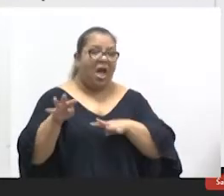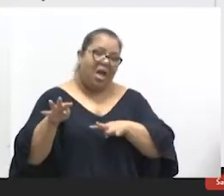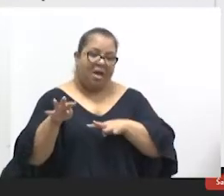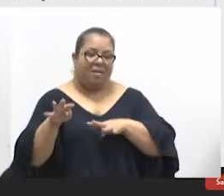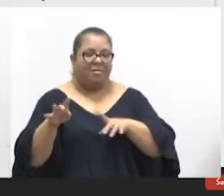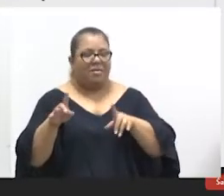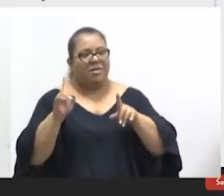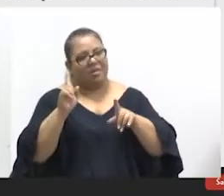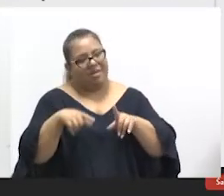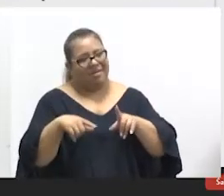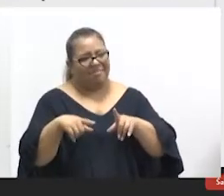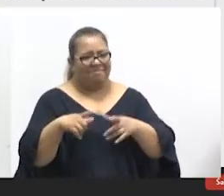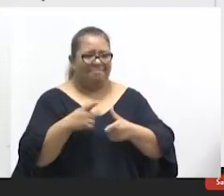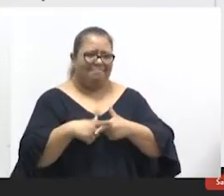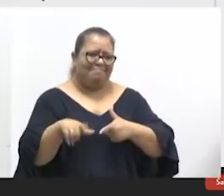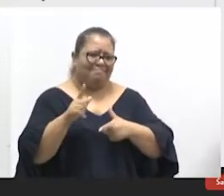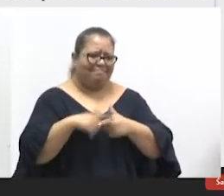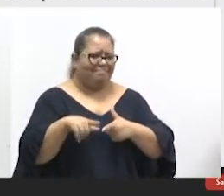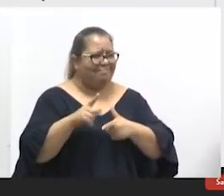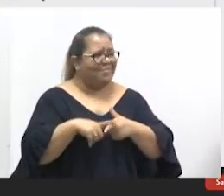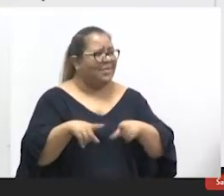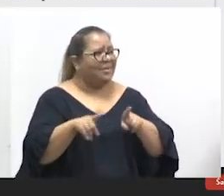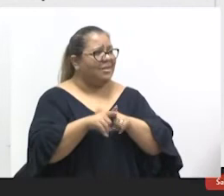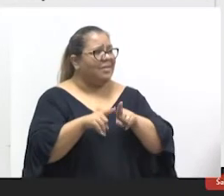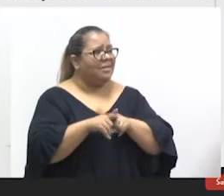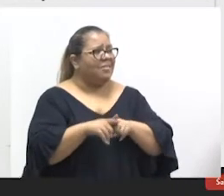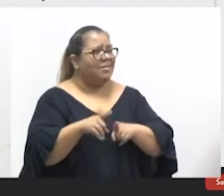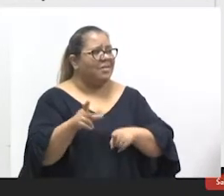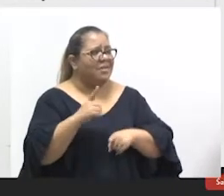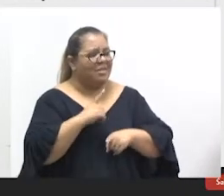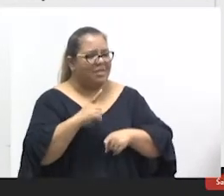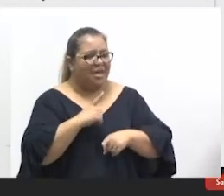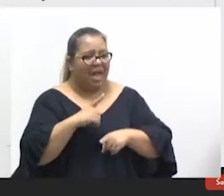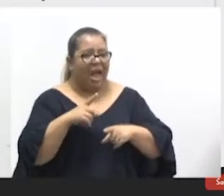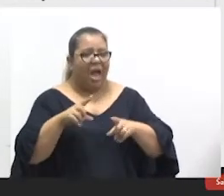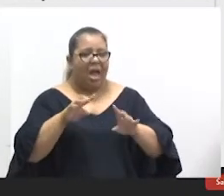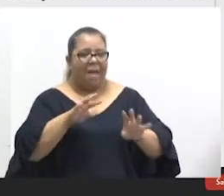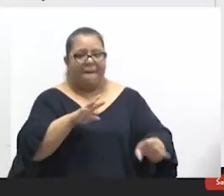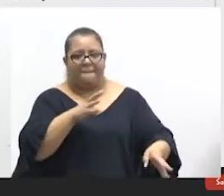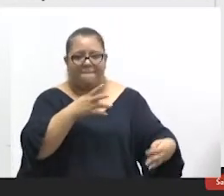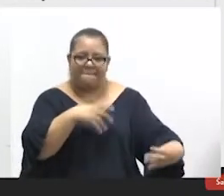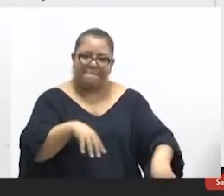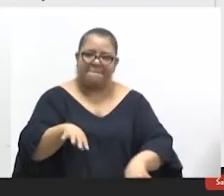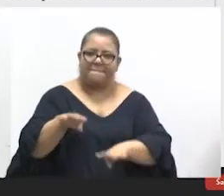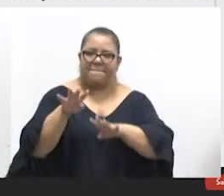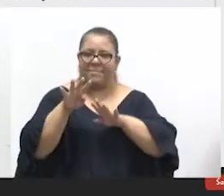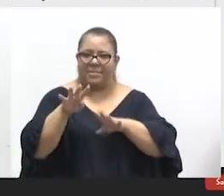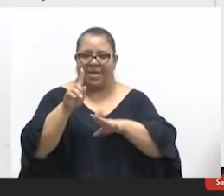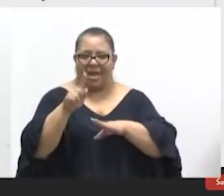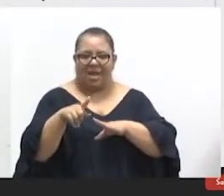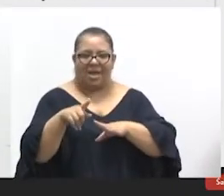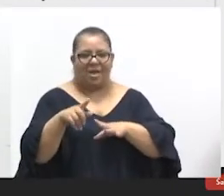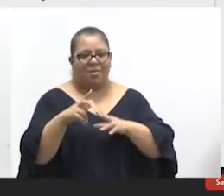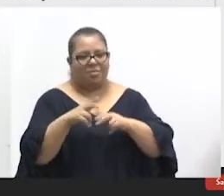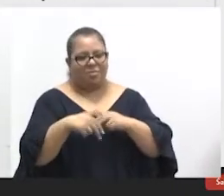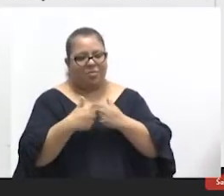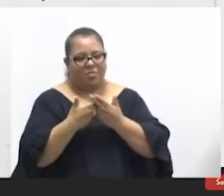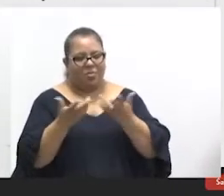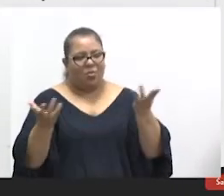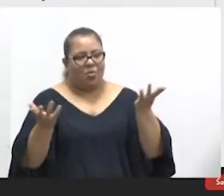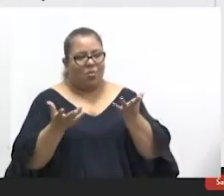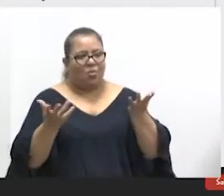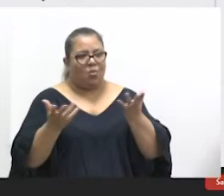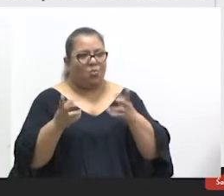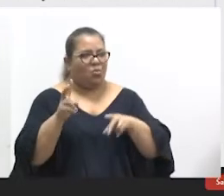muito desconfortável falar em regulação, mas temos que olhar para a regulação, fluxos de atenção, que são fluxos